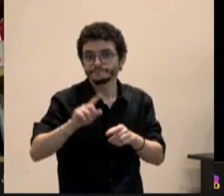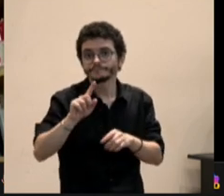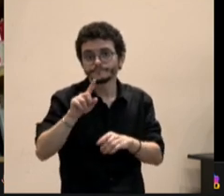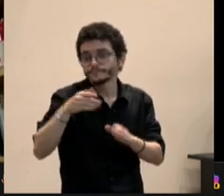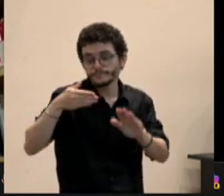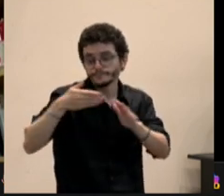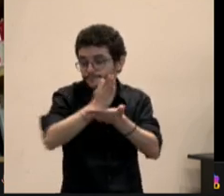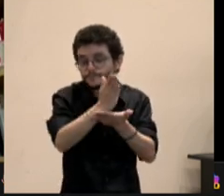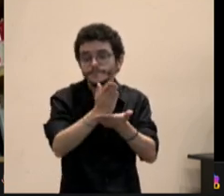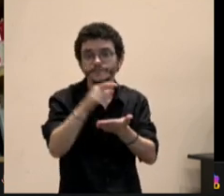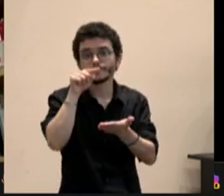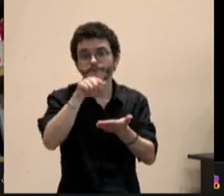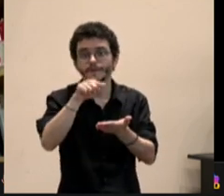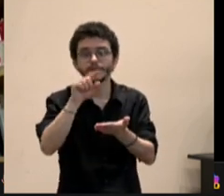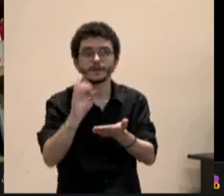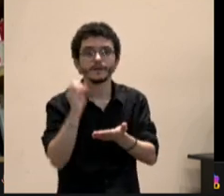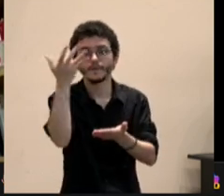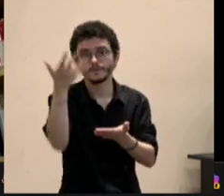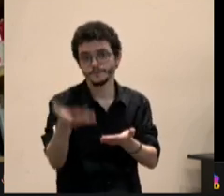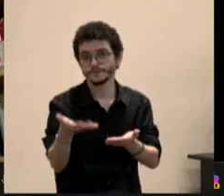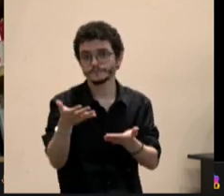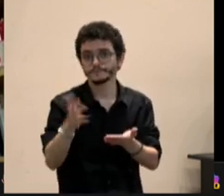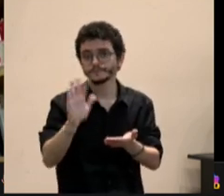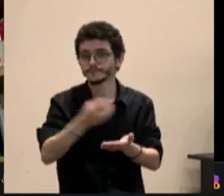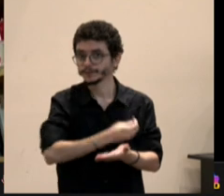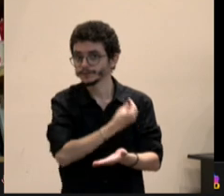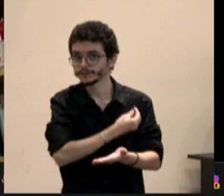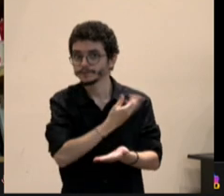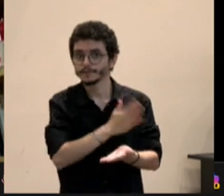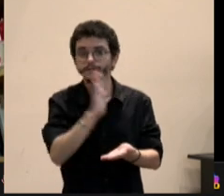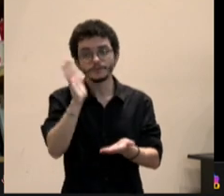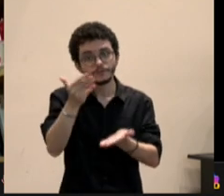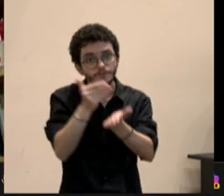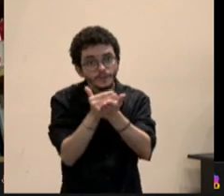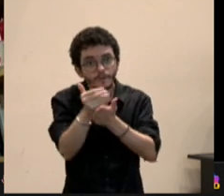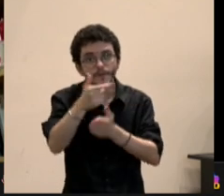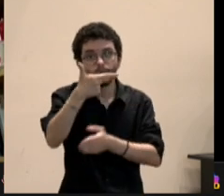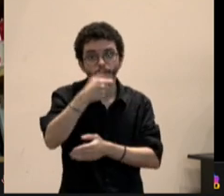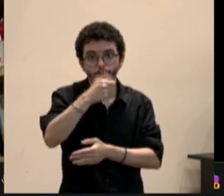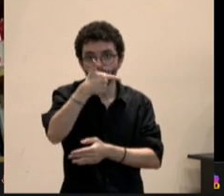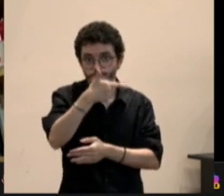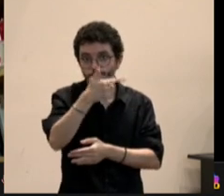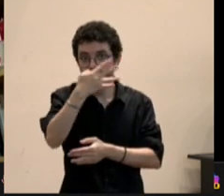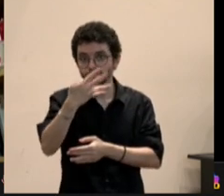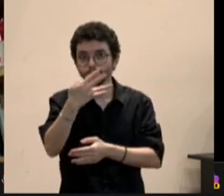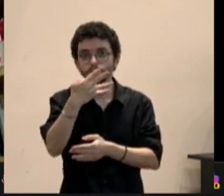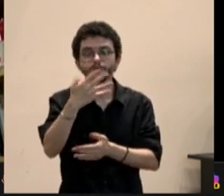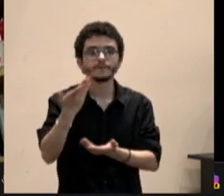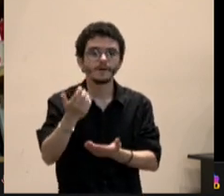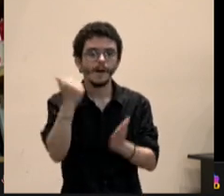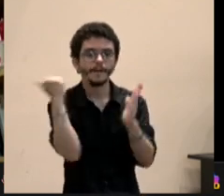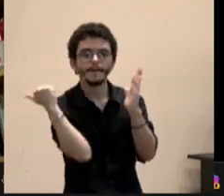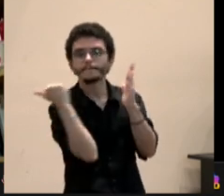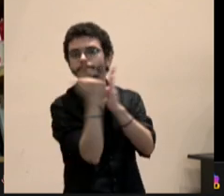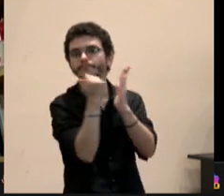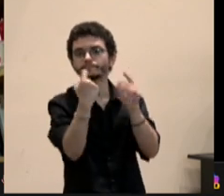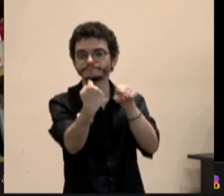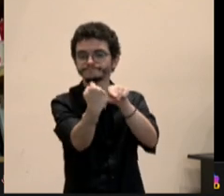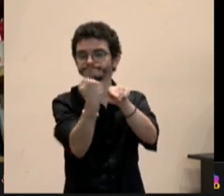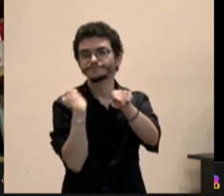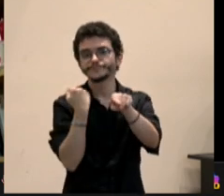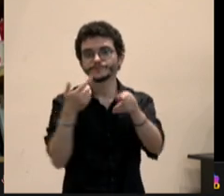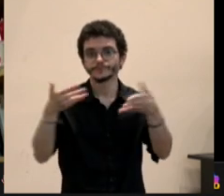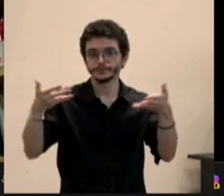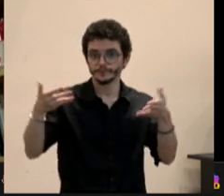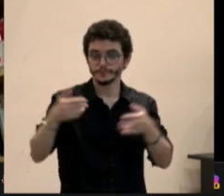pelo ministro da Educação. Então, nós já iniciamos 2024 demarcando que o retrocesso